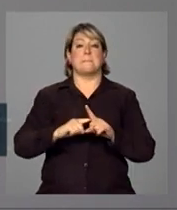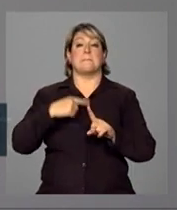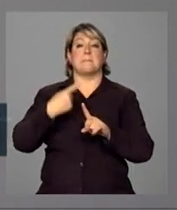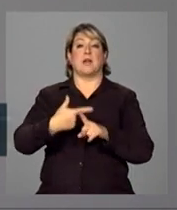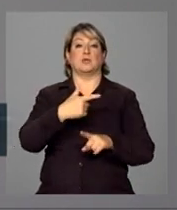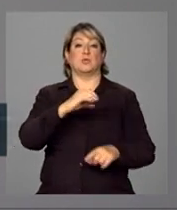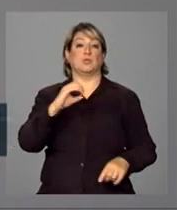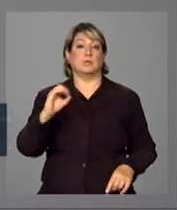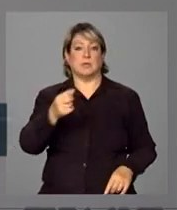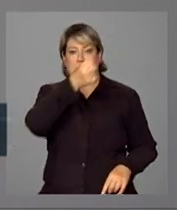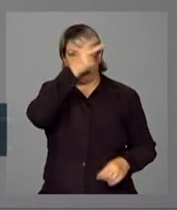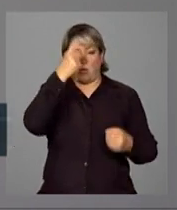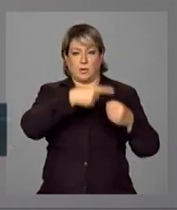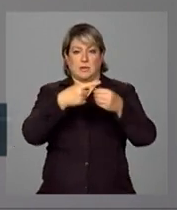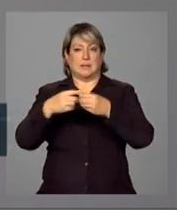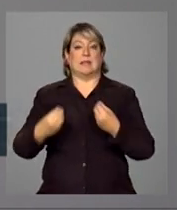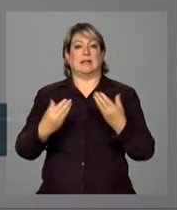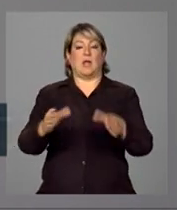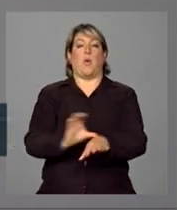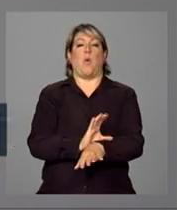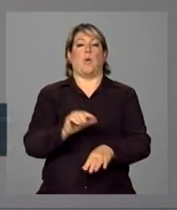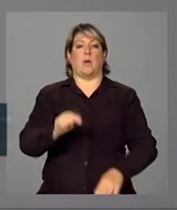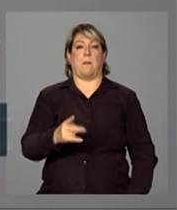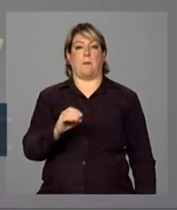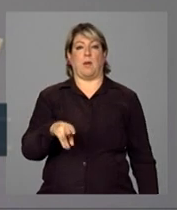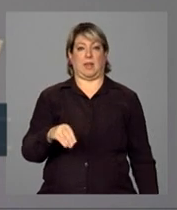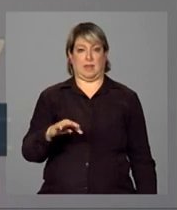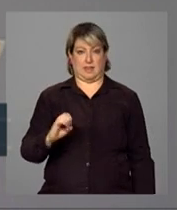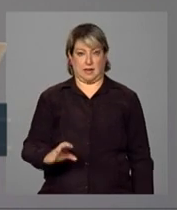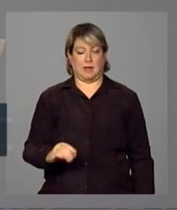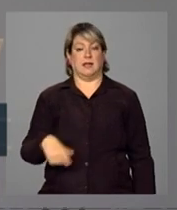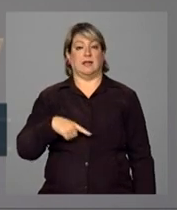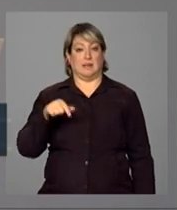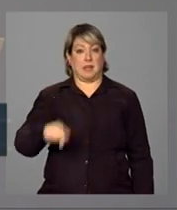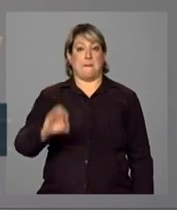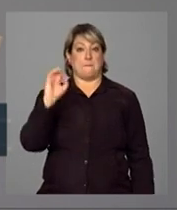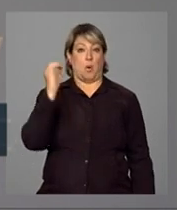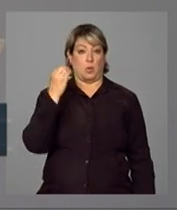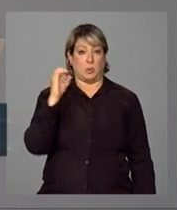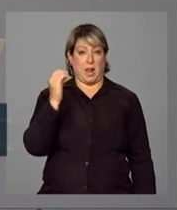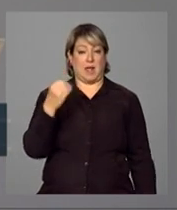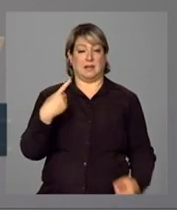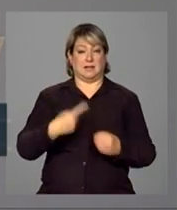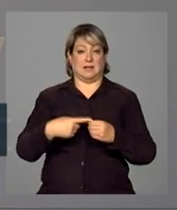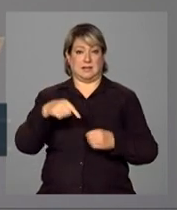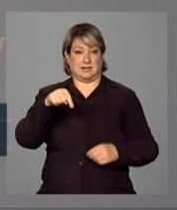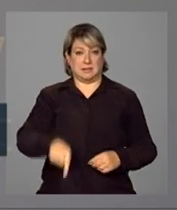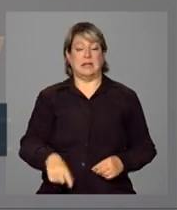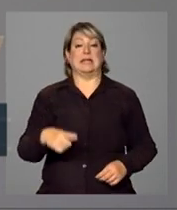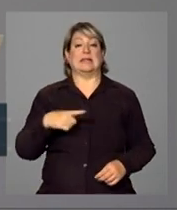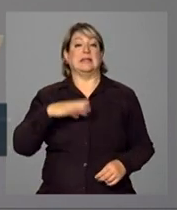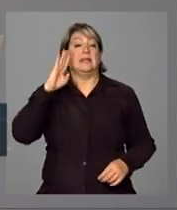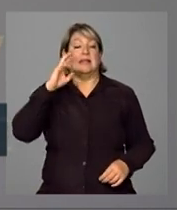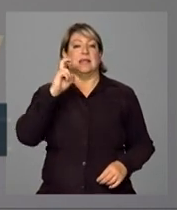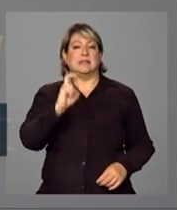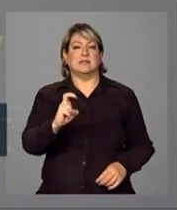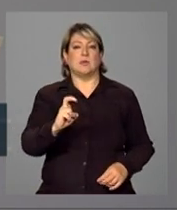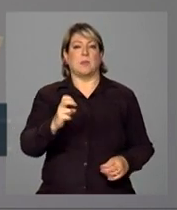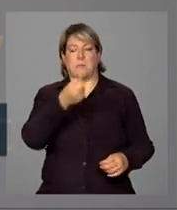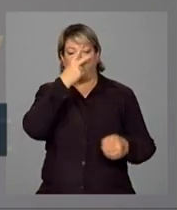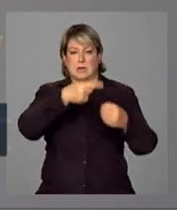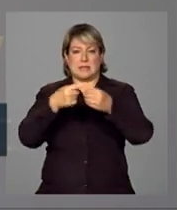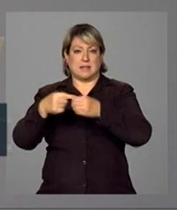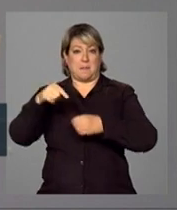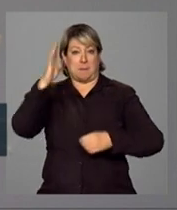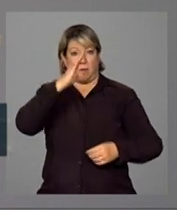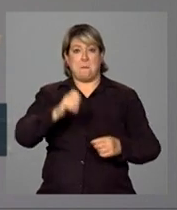200 municípios ofertando cursos do Pronatec. Porto Alegre, por exemplo, está entre os 5 municípios no Brasil